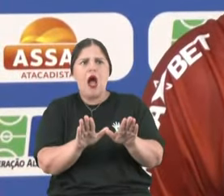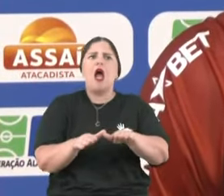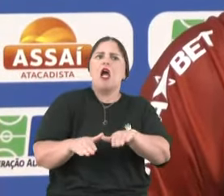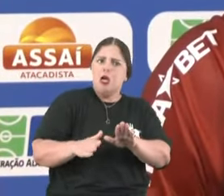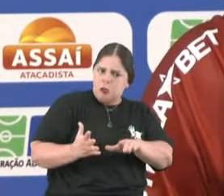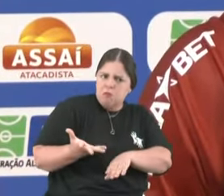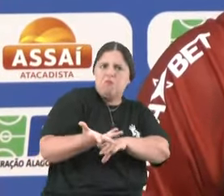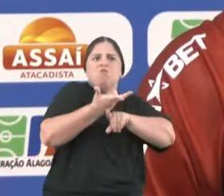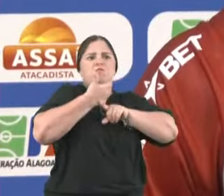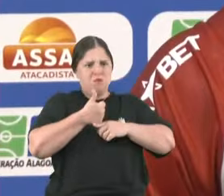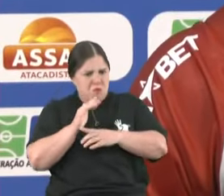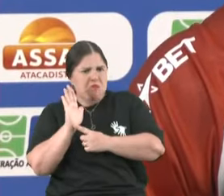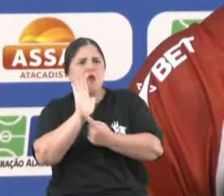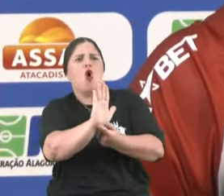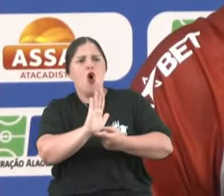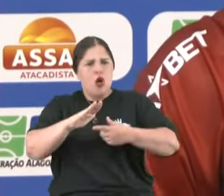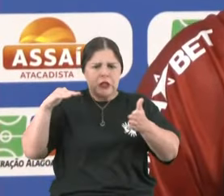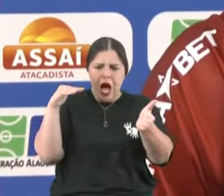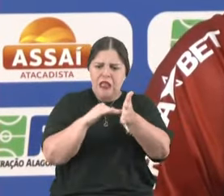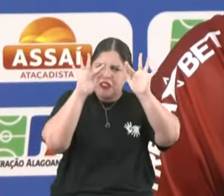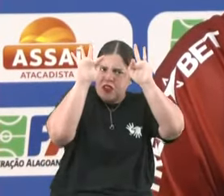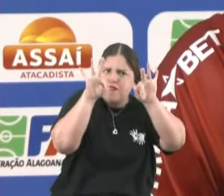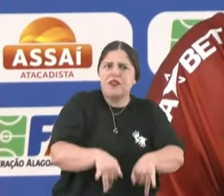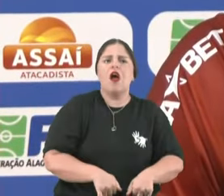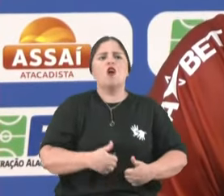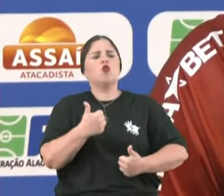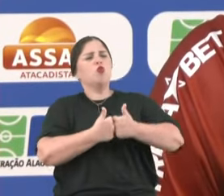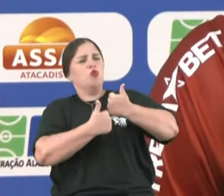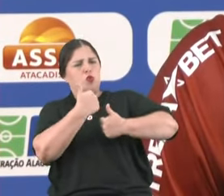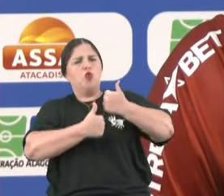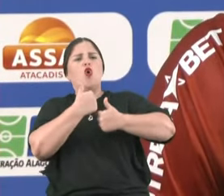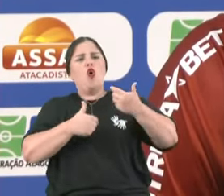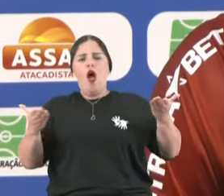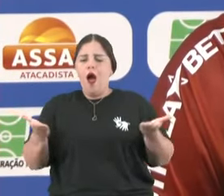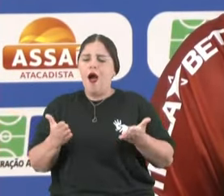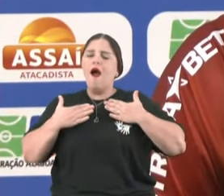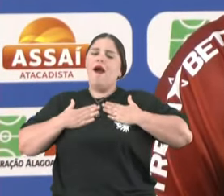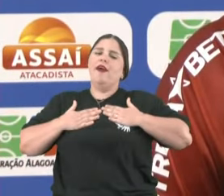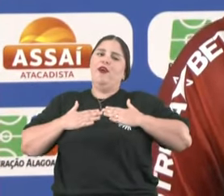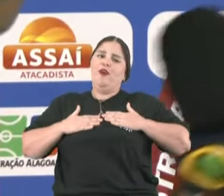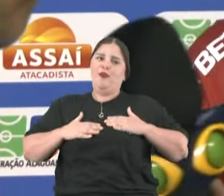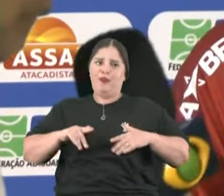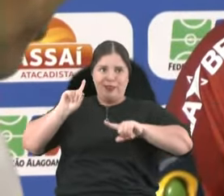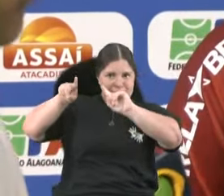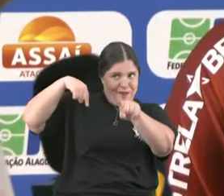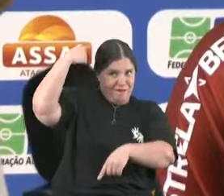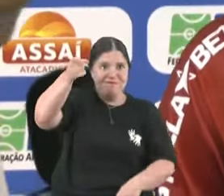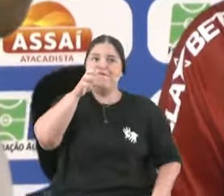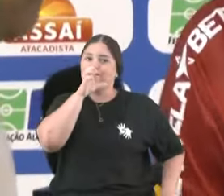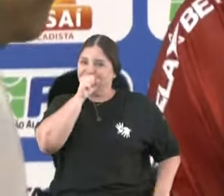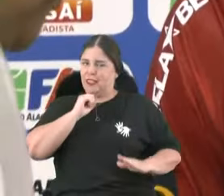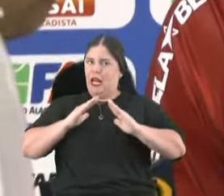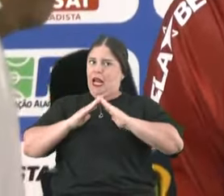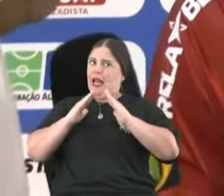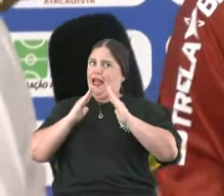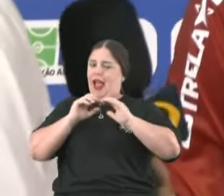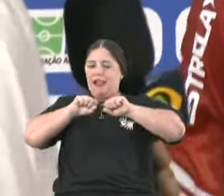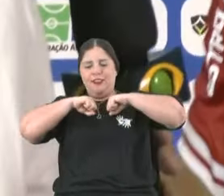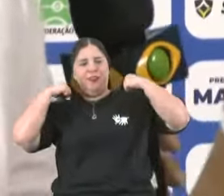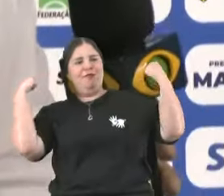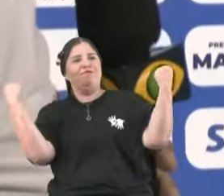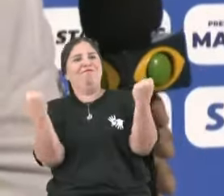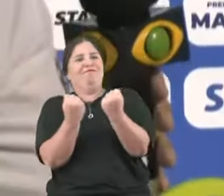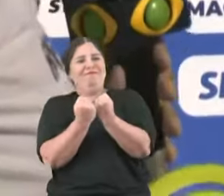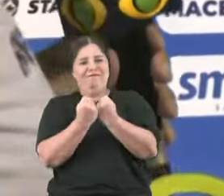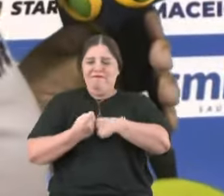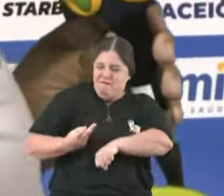começo ao último minuto aí. Mas agora é descansar que tem um jogo na nossa casa. Pronto, agora sim, solta esse negócio aí, porque o troféu